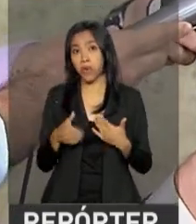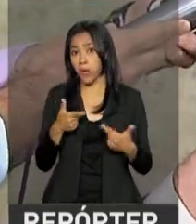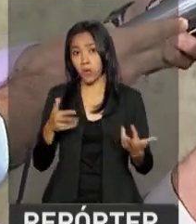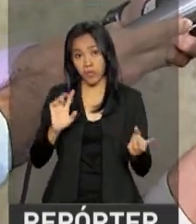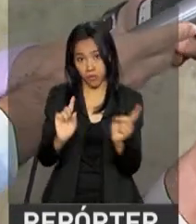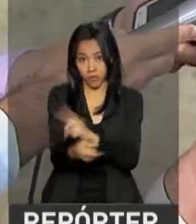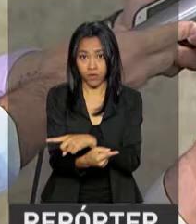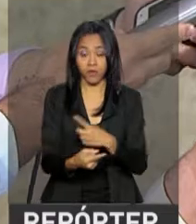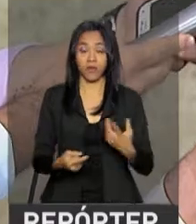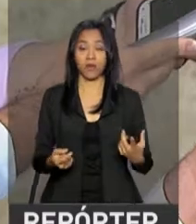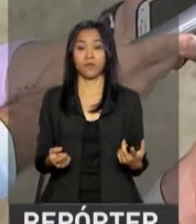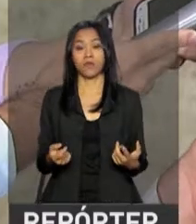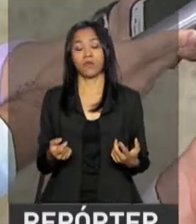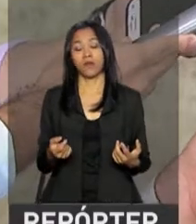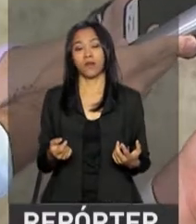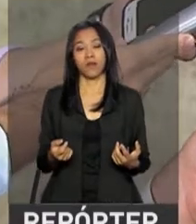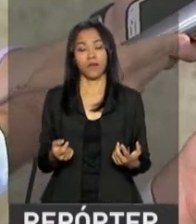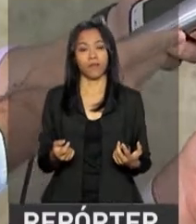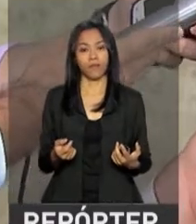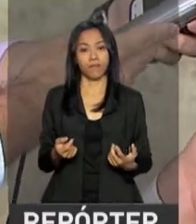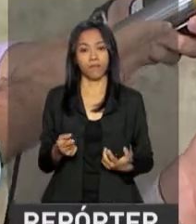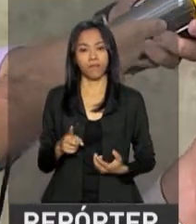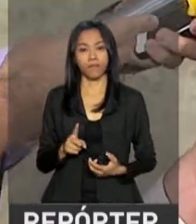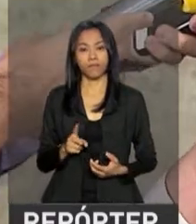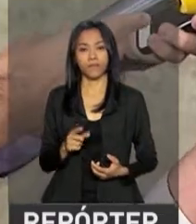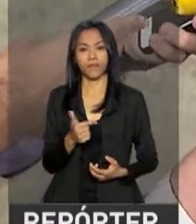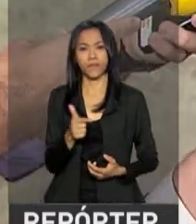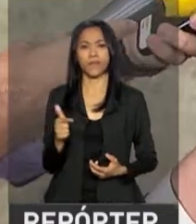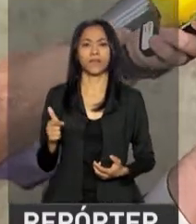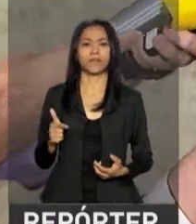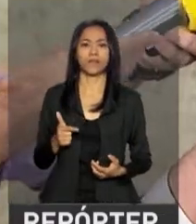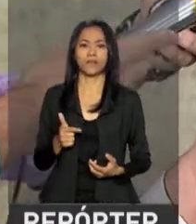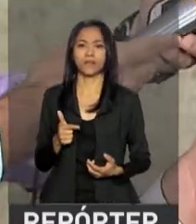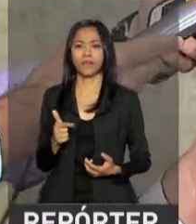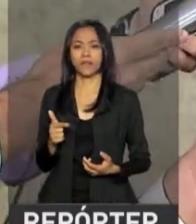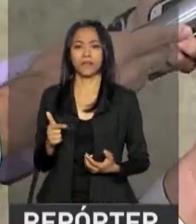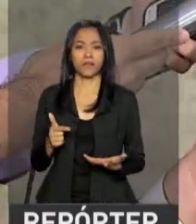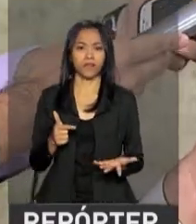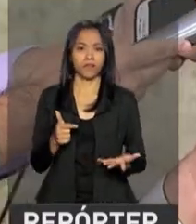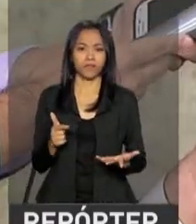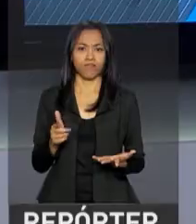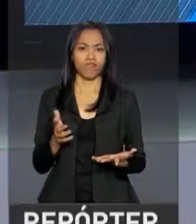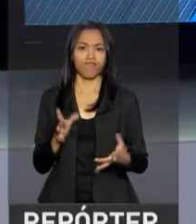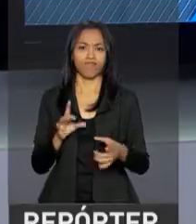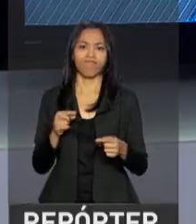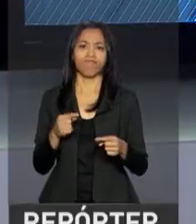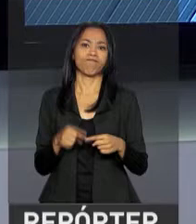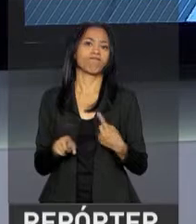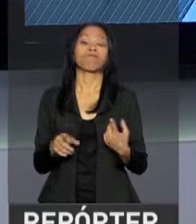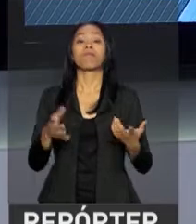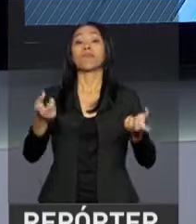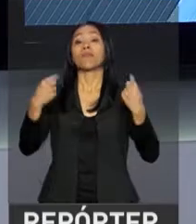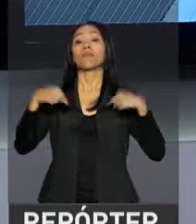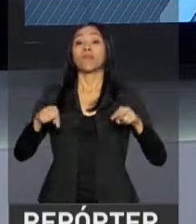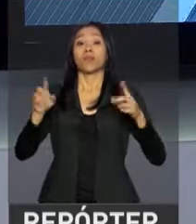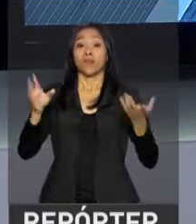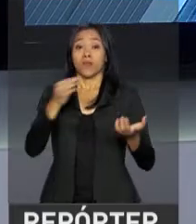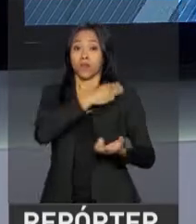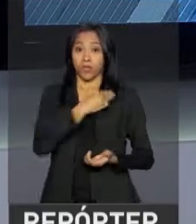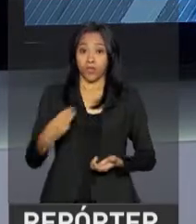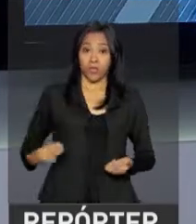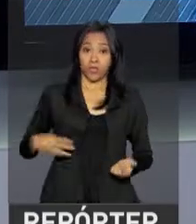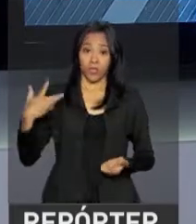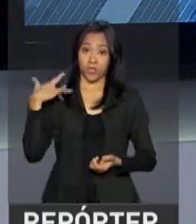ela não tem sinergia com a realidade. O ministro da